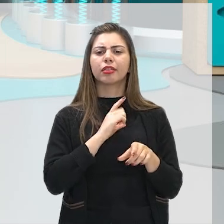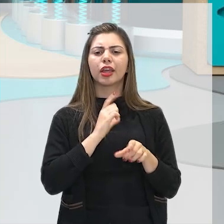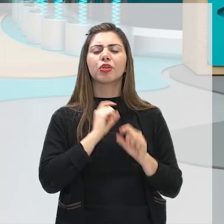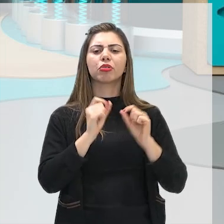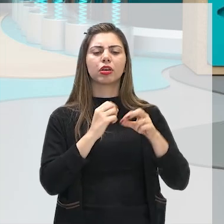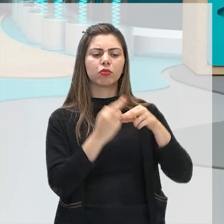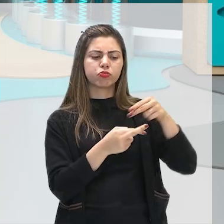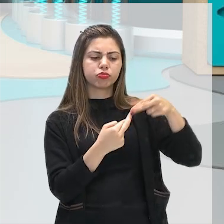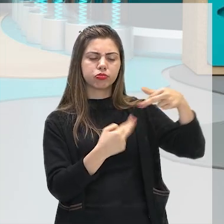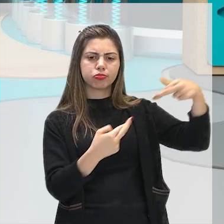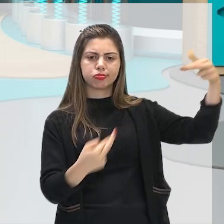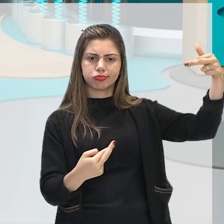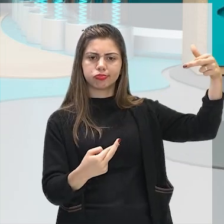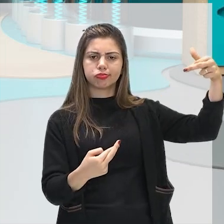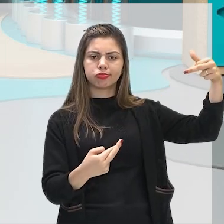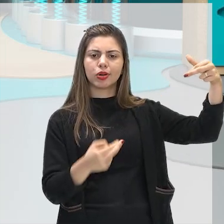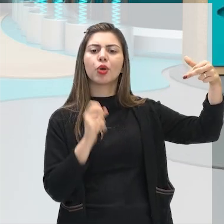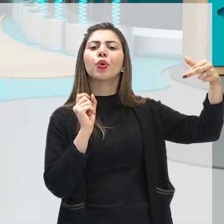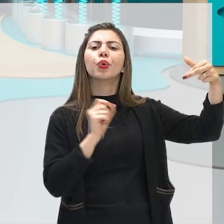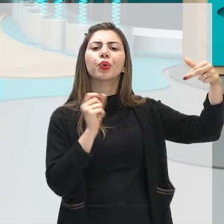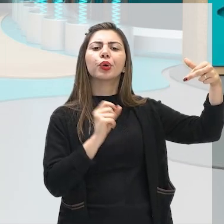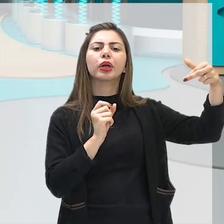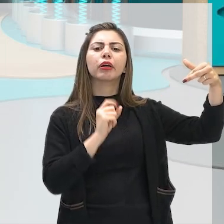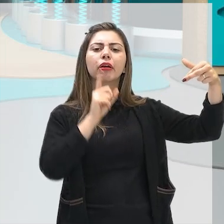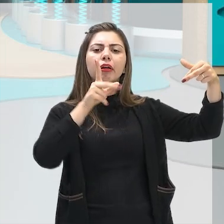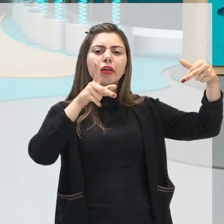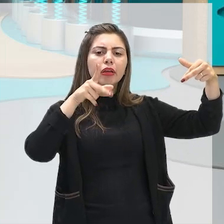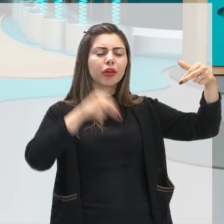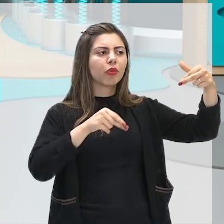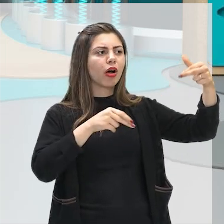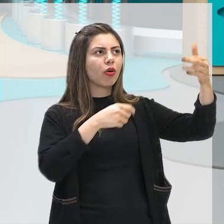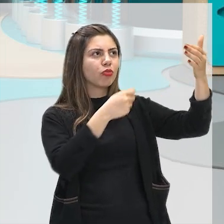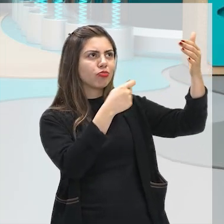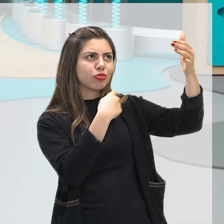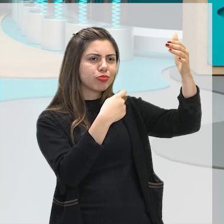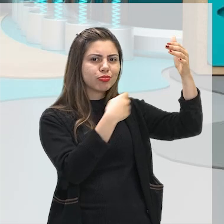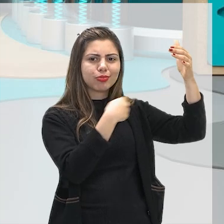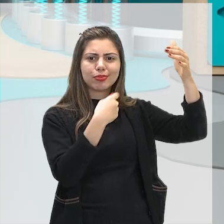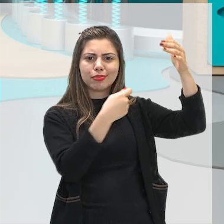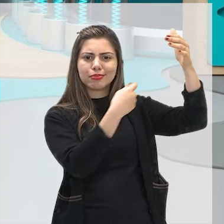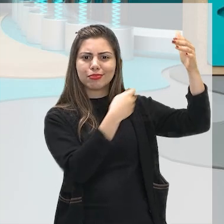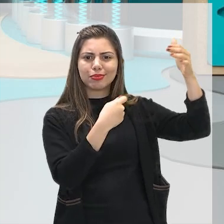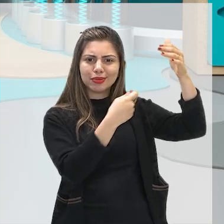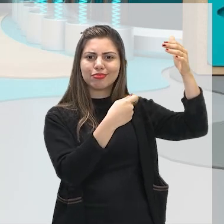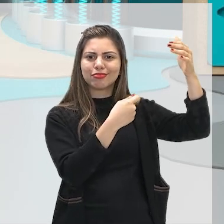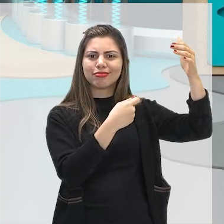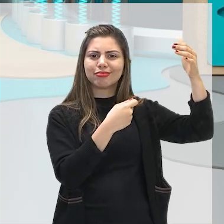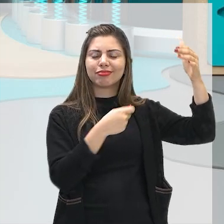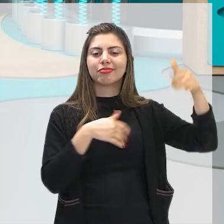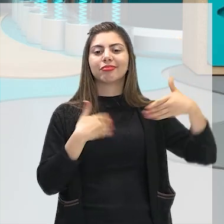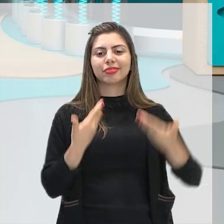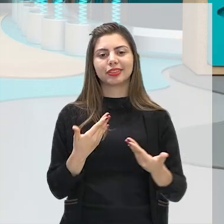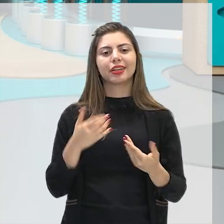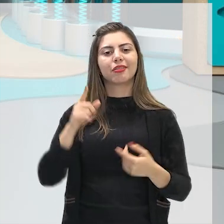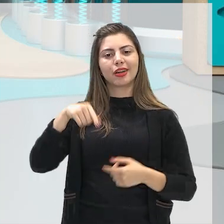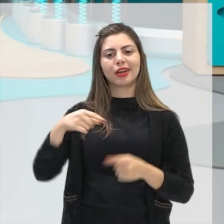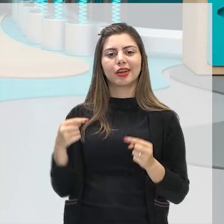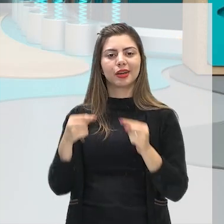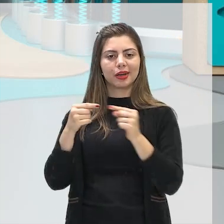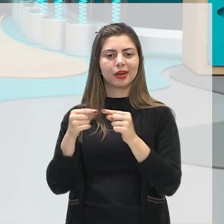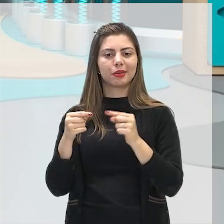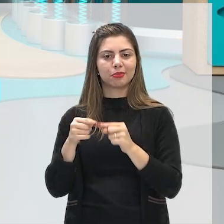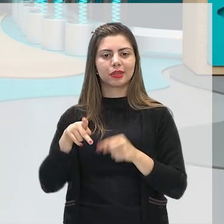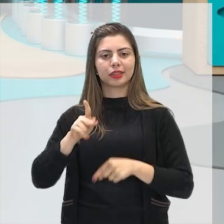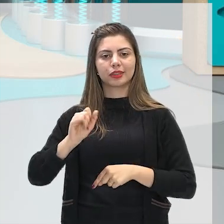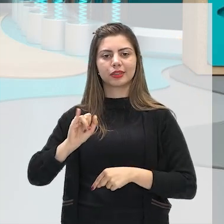né, que vai ligar ali a uma espécie de pipa gigante. Então, nós temos o kitesurf. Lembrando